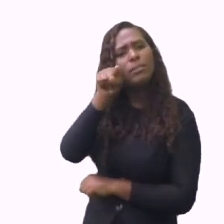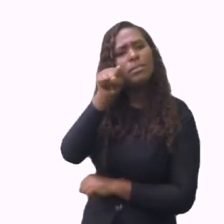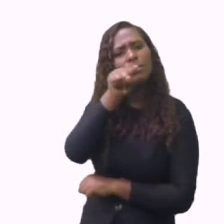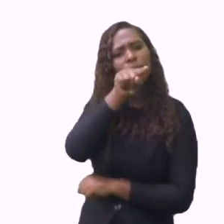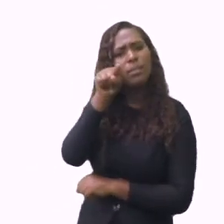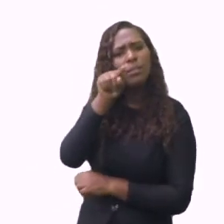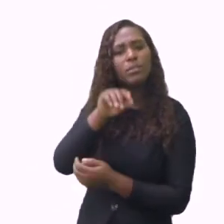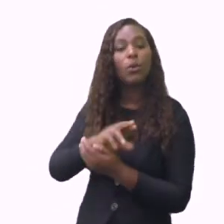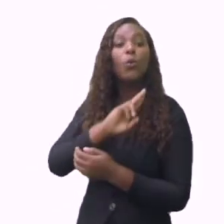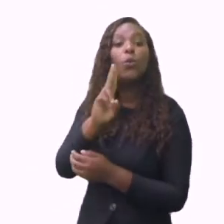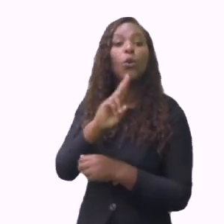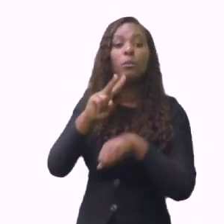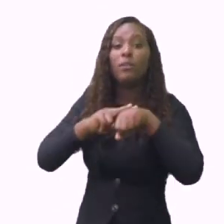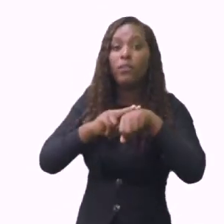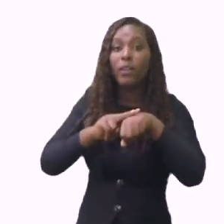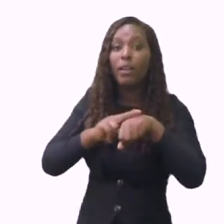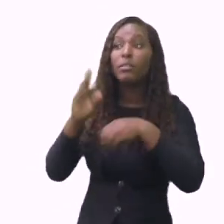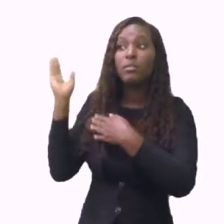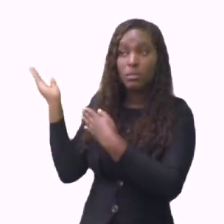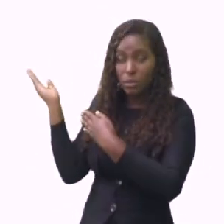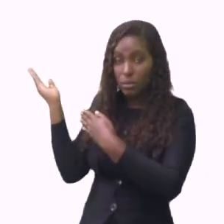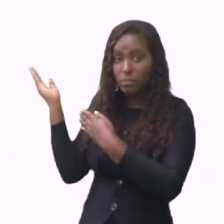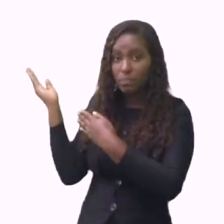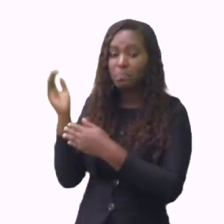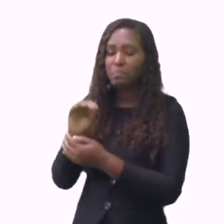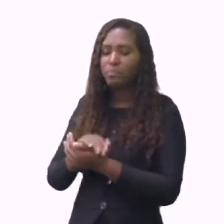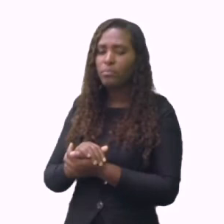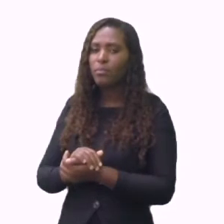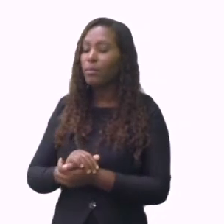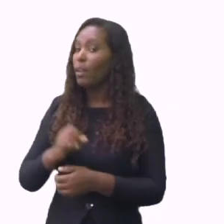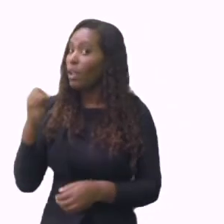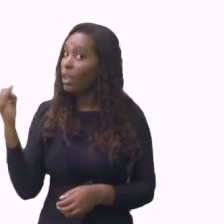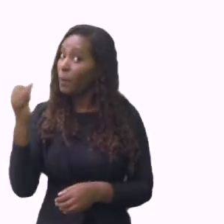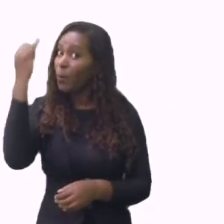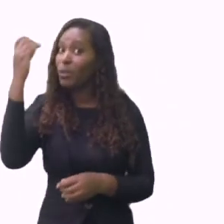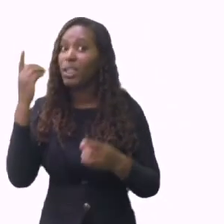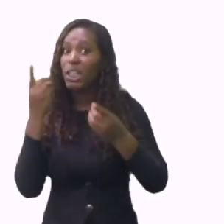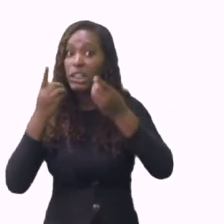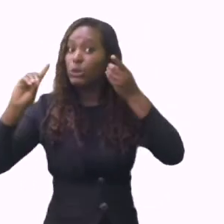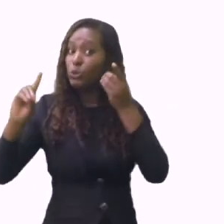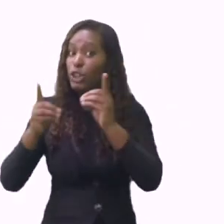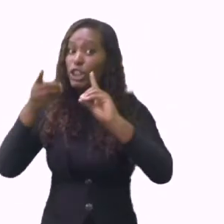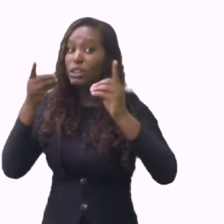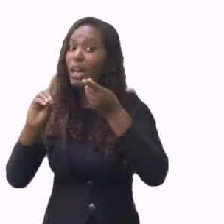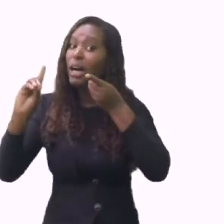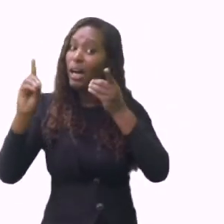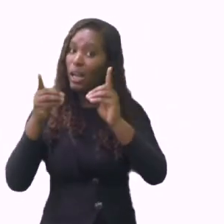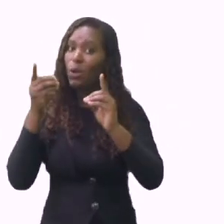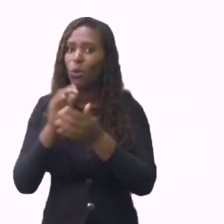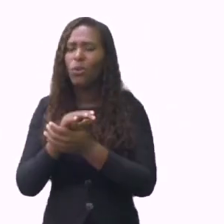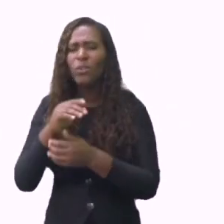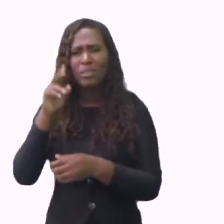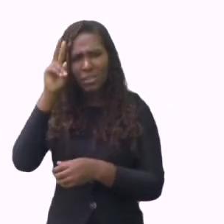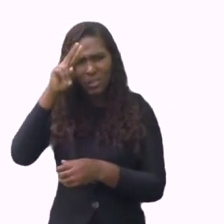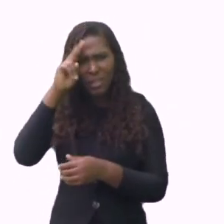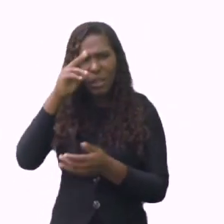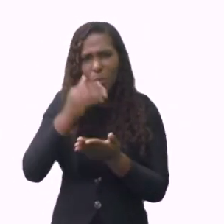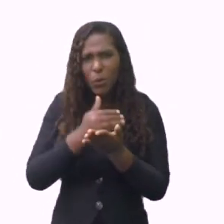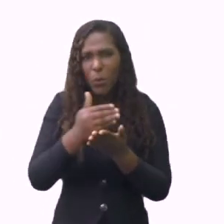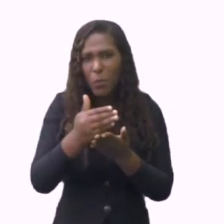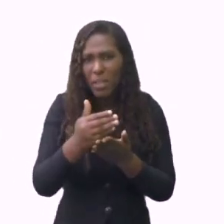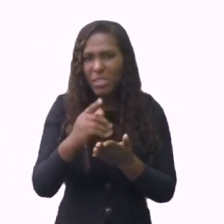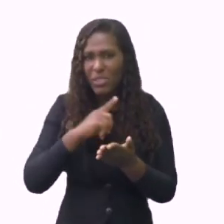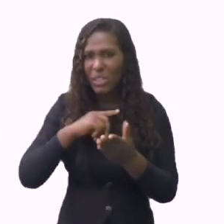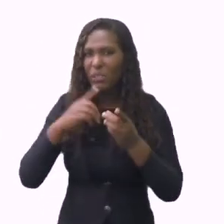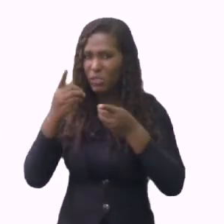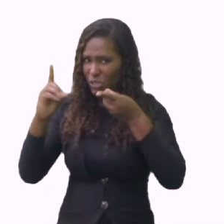travessão é muito importante em um diálogo. A gente lê um texto no início da nossa aula que tinha um travessão, que tinha uma fala e usava-se o